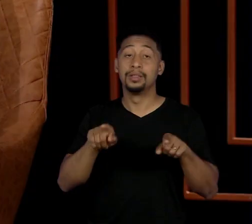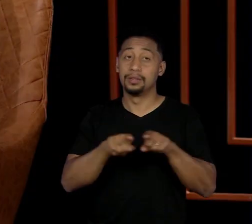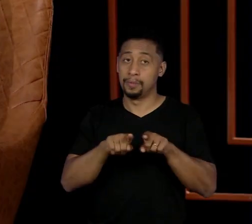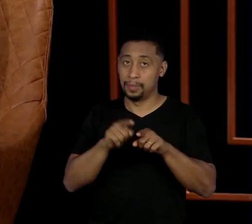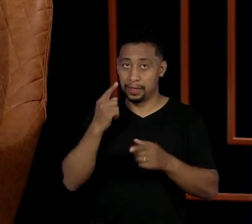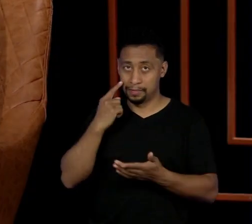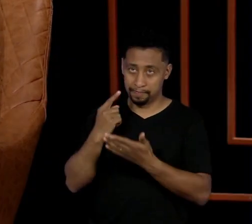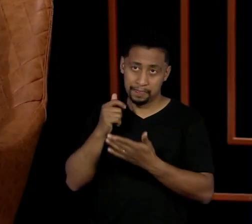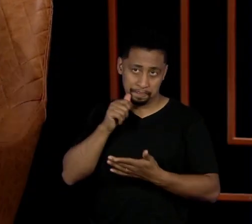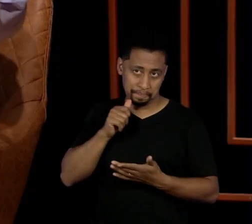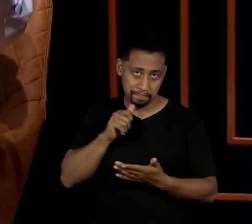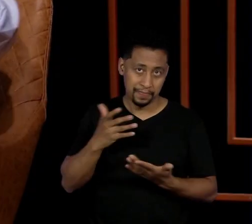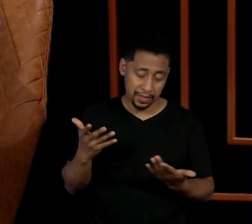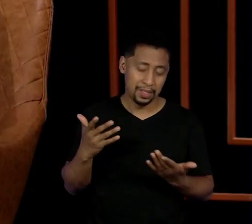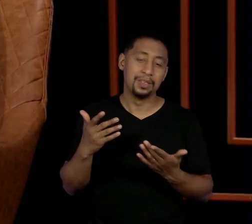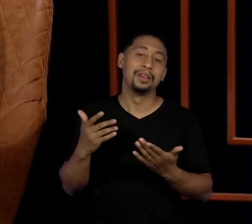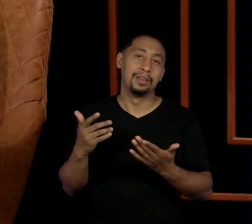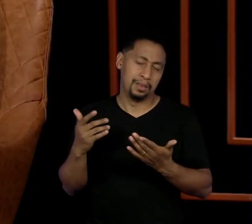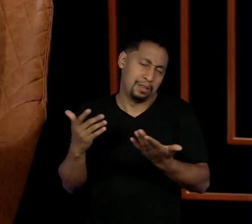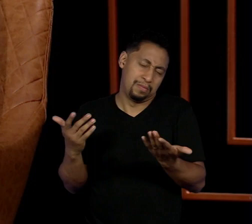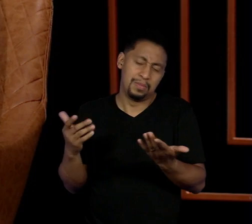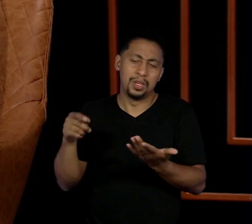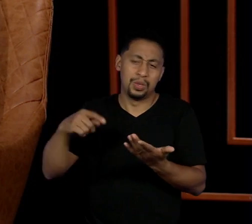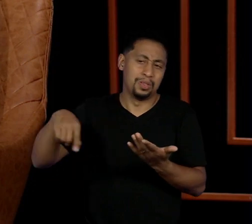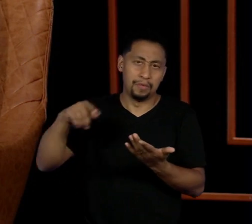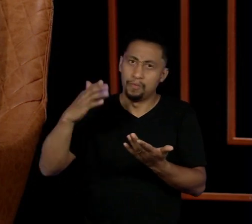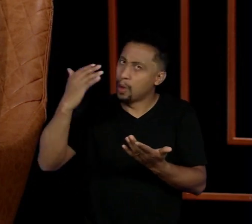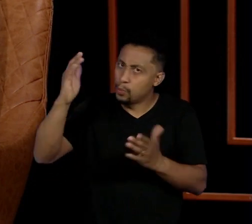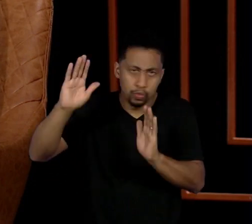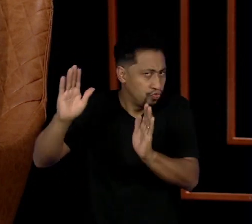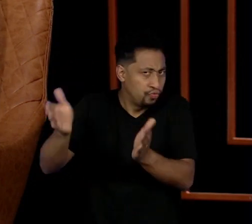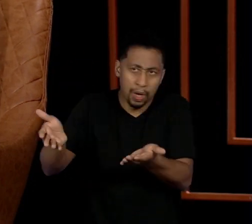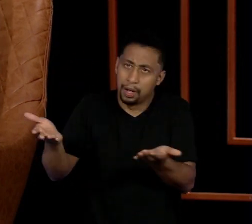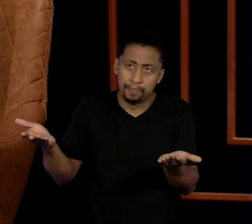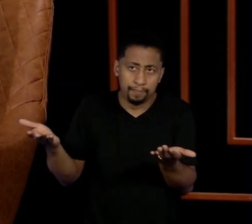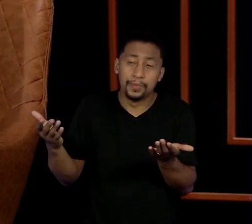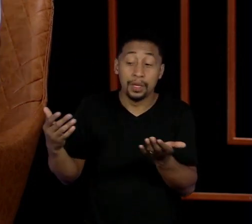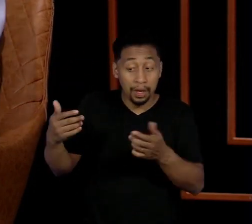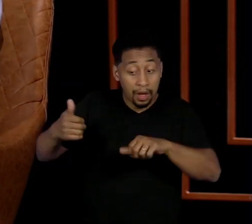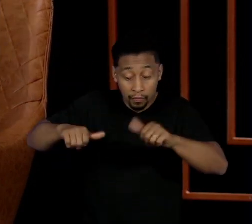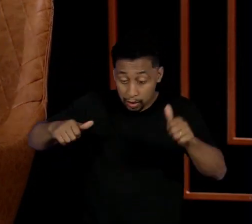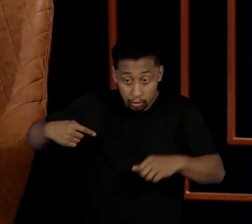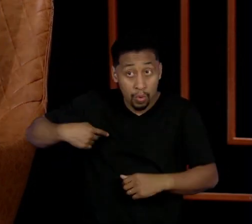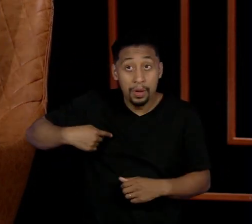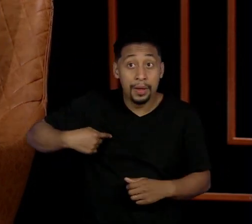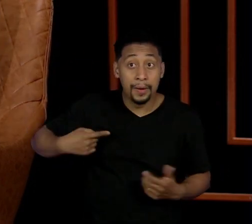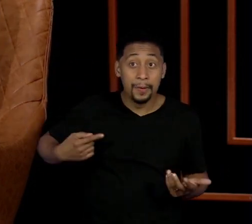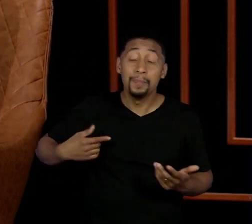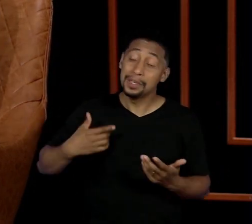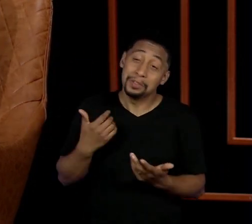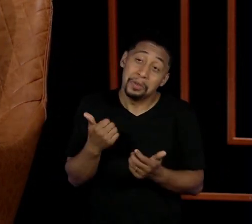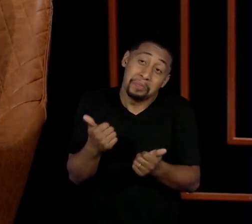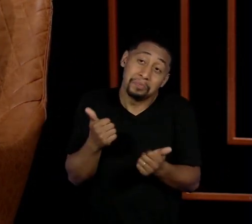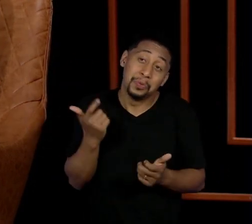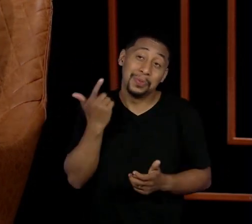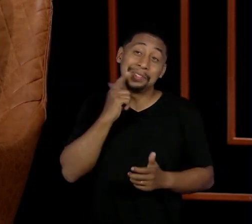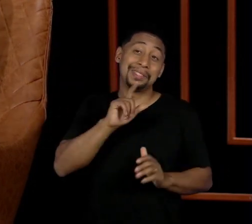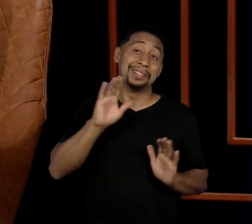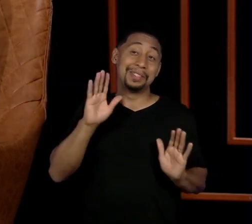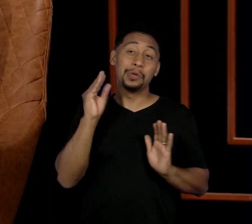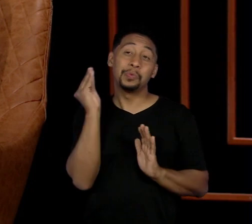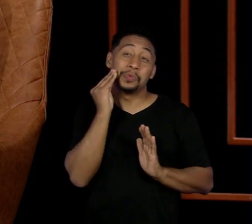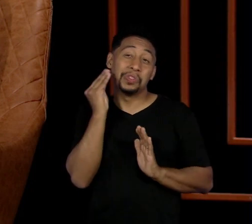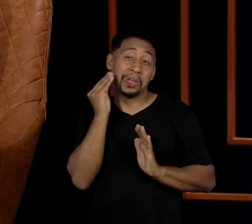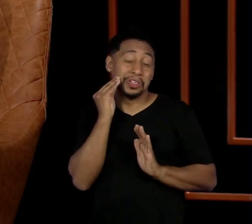trabalhamos juntos. O próprio Miguel também. E foi incrível. Eu achei que eu fui bem. Eu fiz uma cena do Anos Dourados. E foi